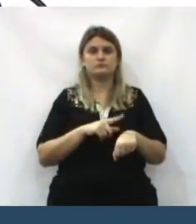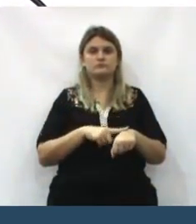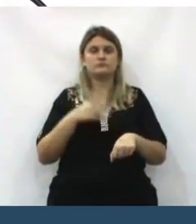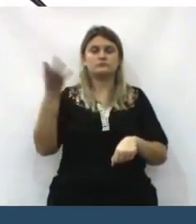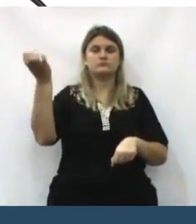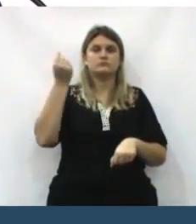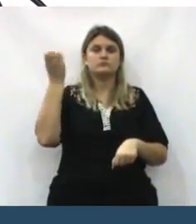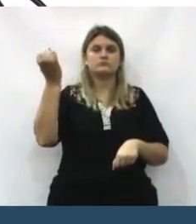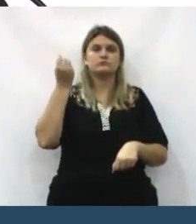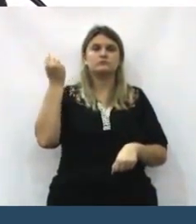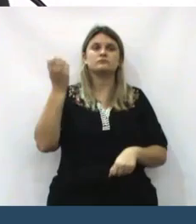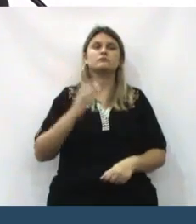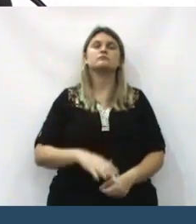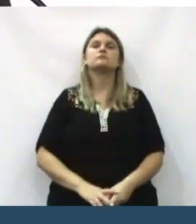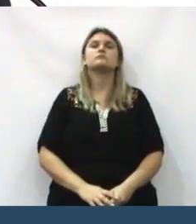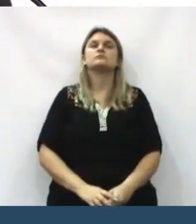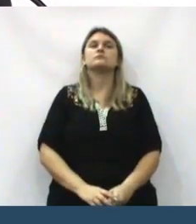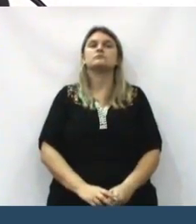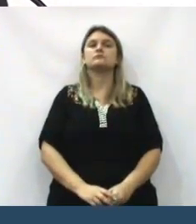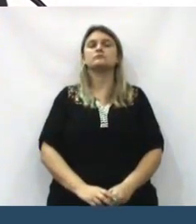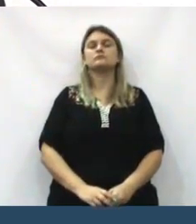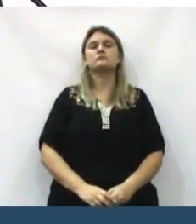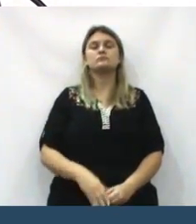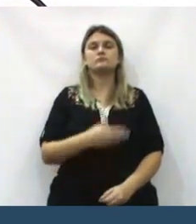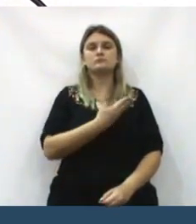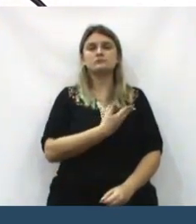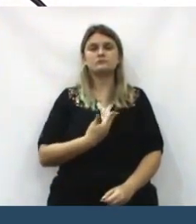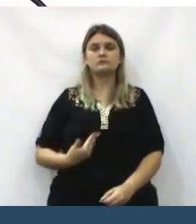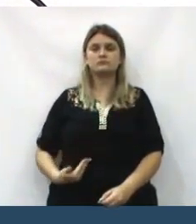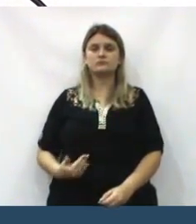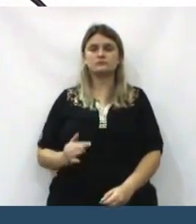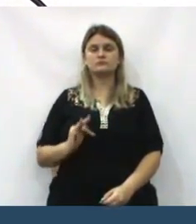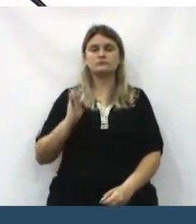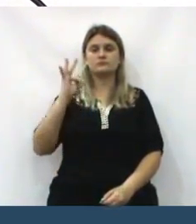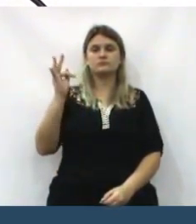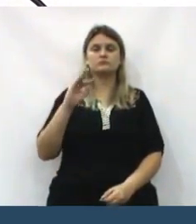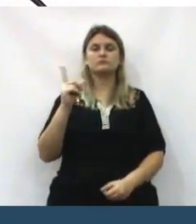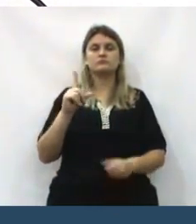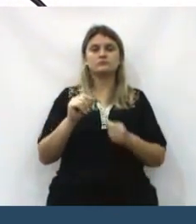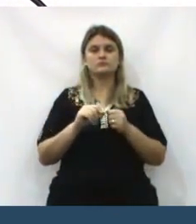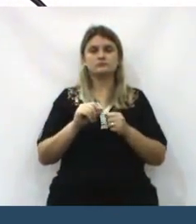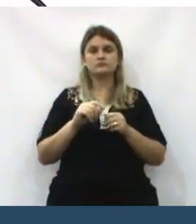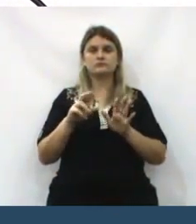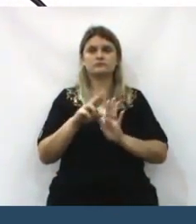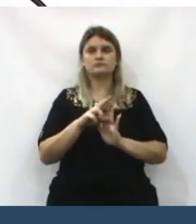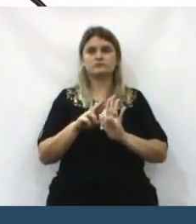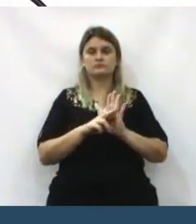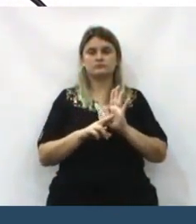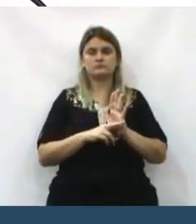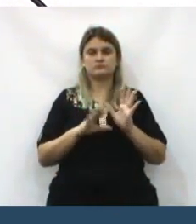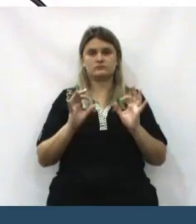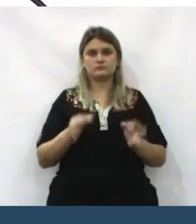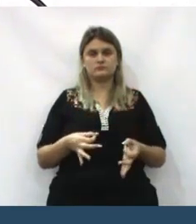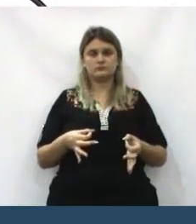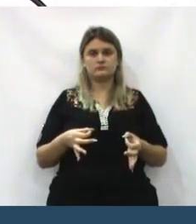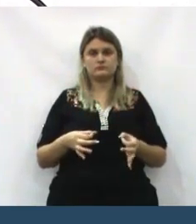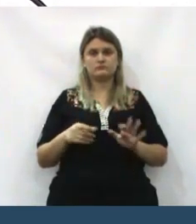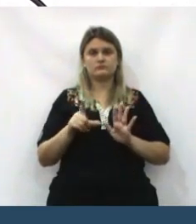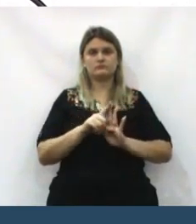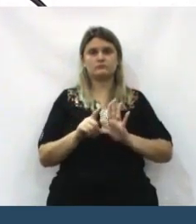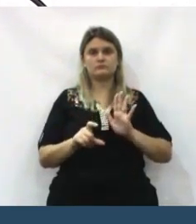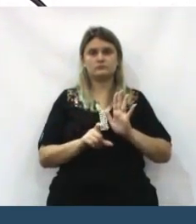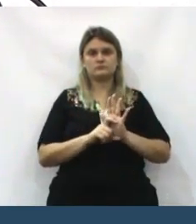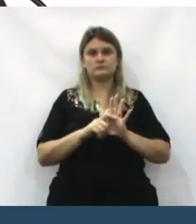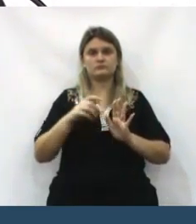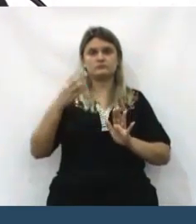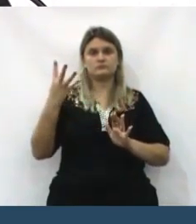redução no tempo de contribuição. Enquanto o governo federal não faz a norma regulamentadora